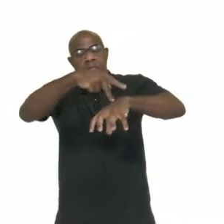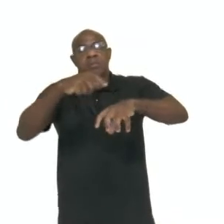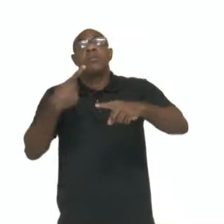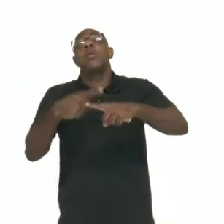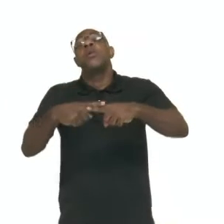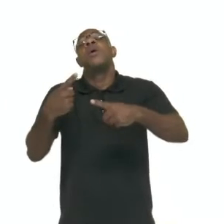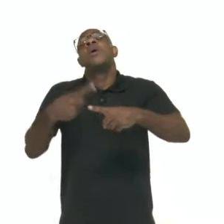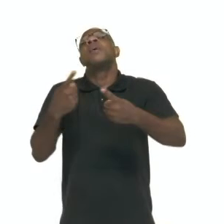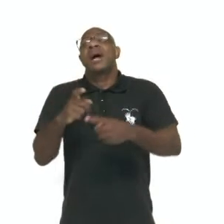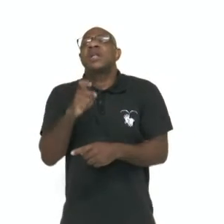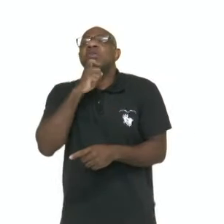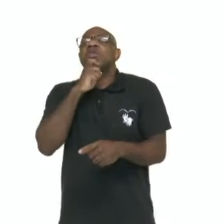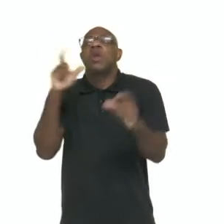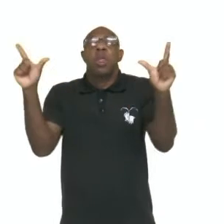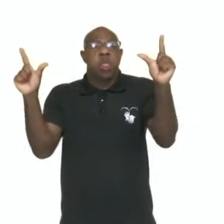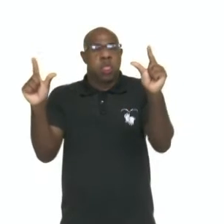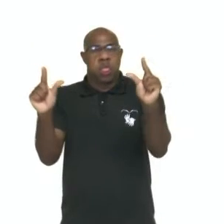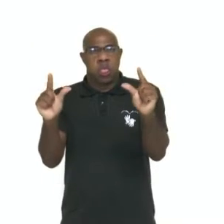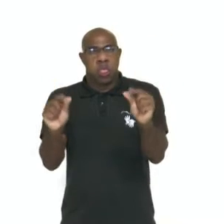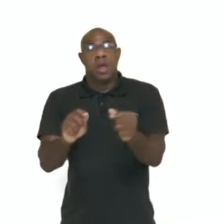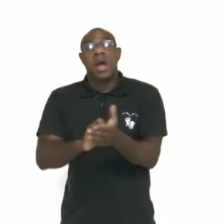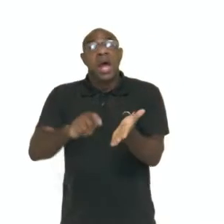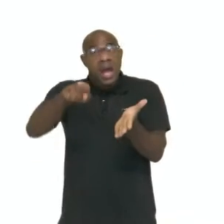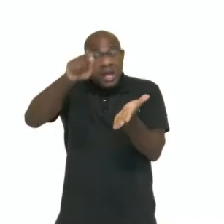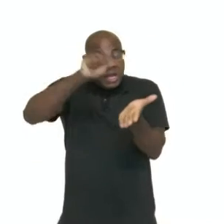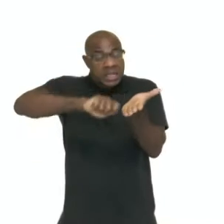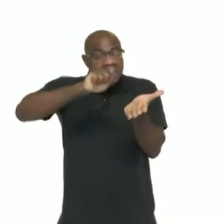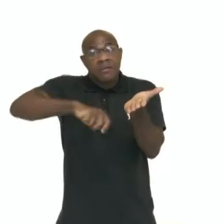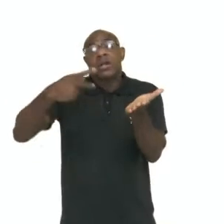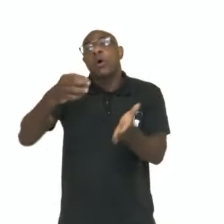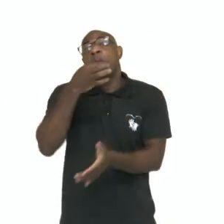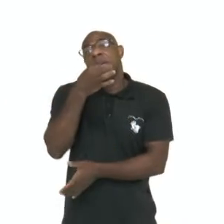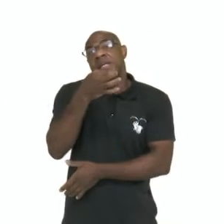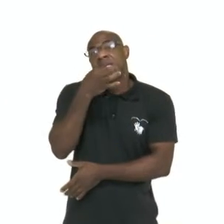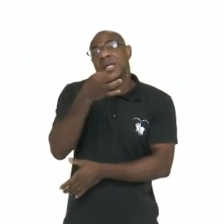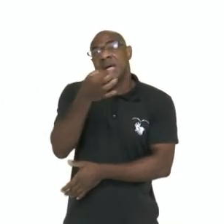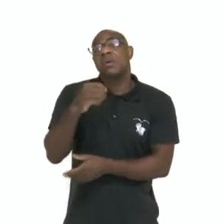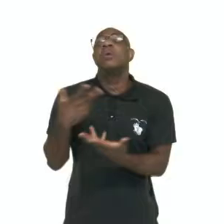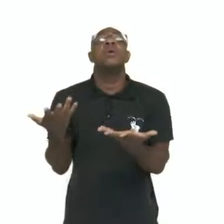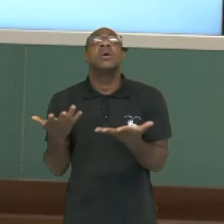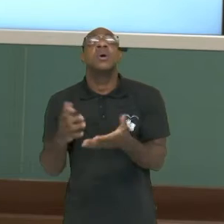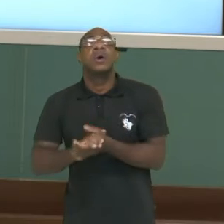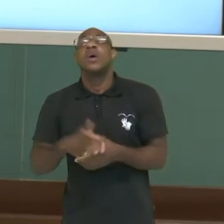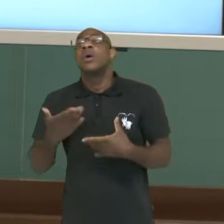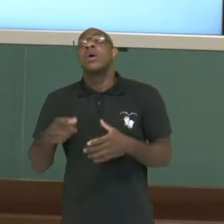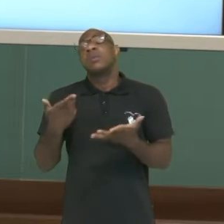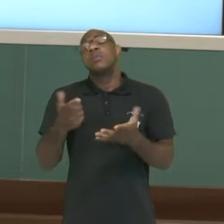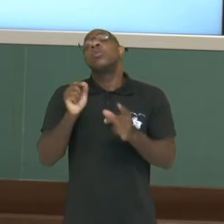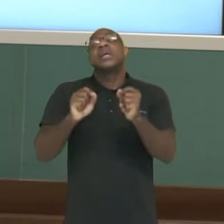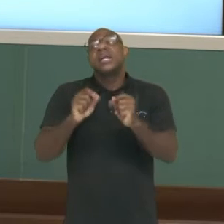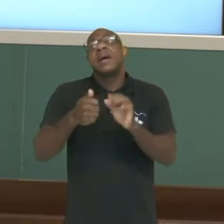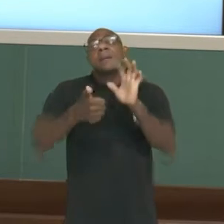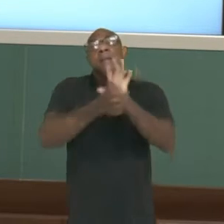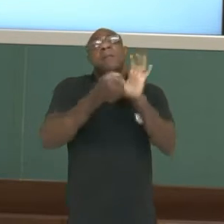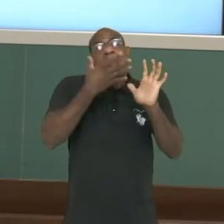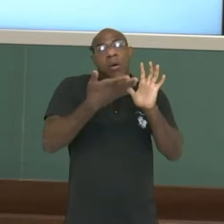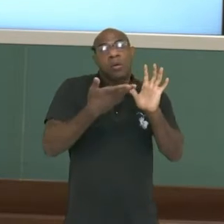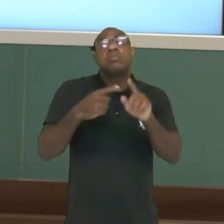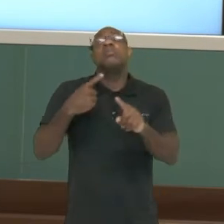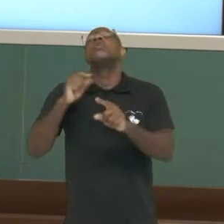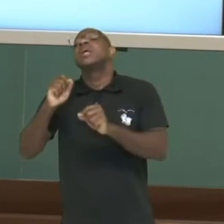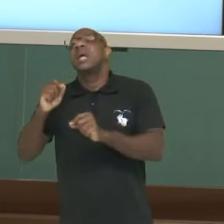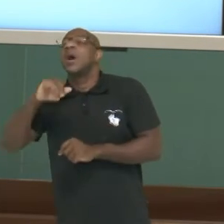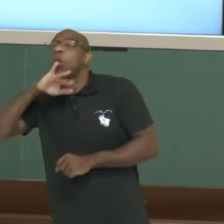das calotas polares, escreva então em sua opinião aí, apontando aspectos positivos e negativos dessa